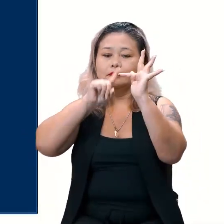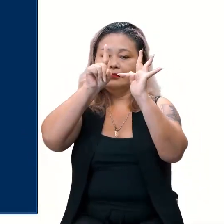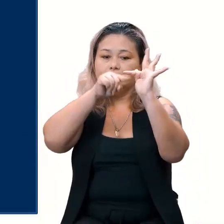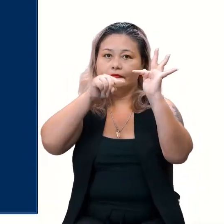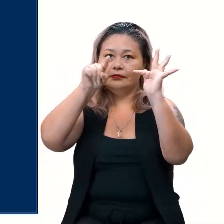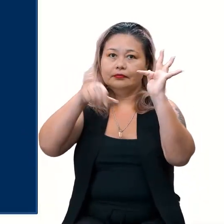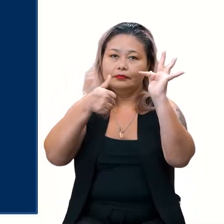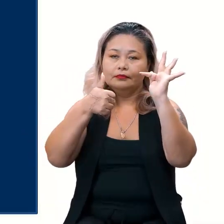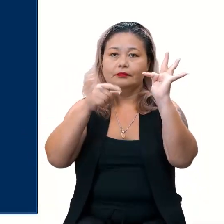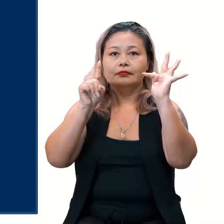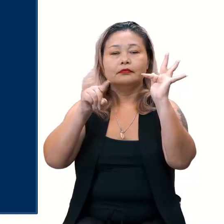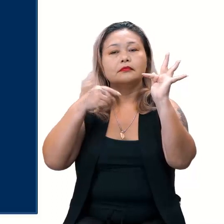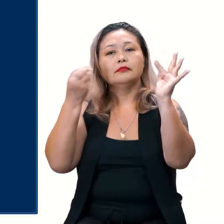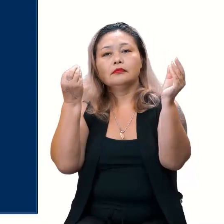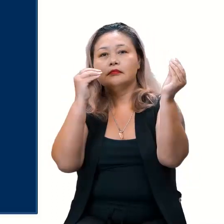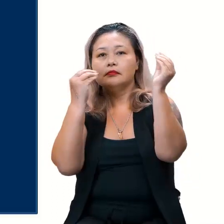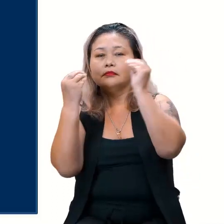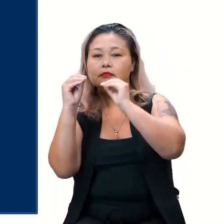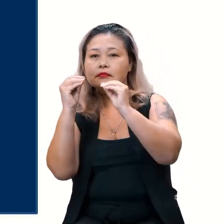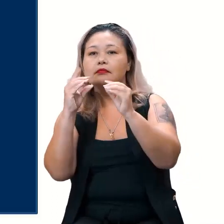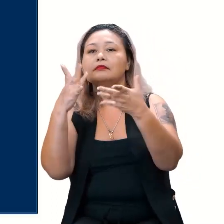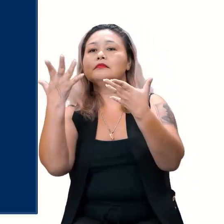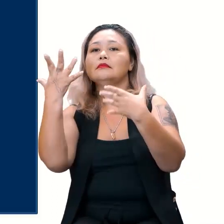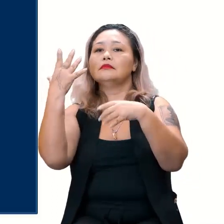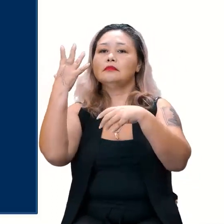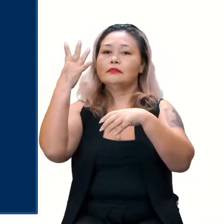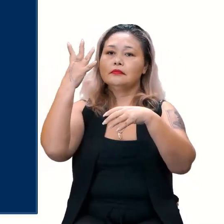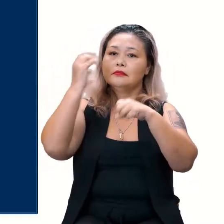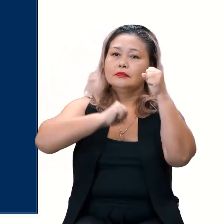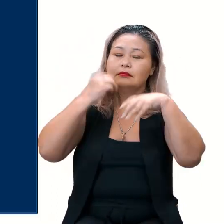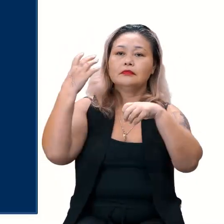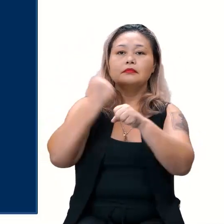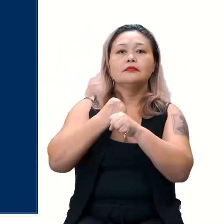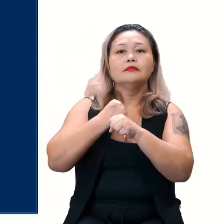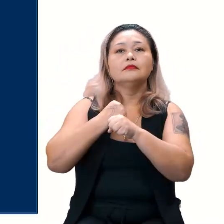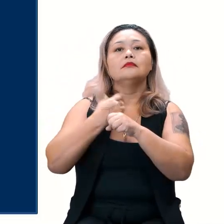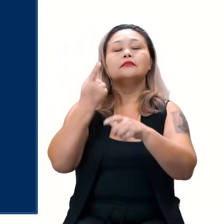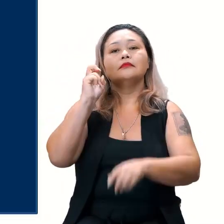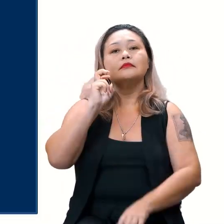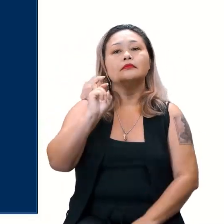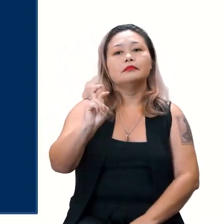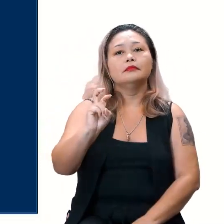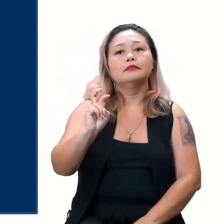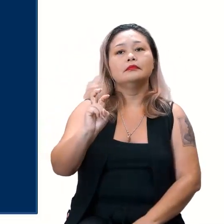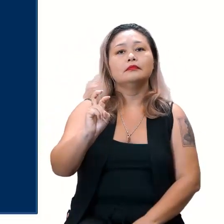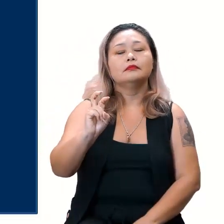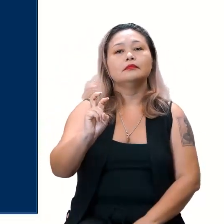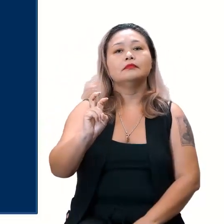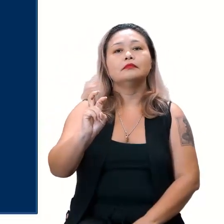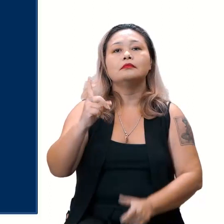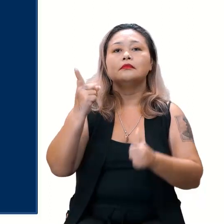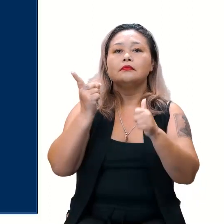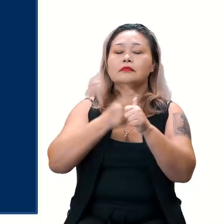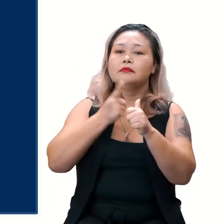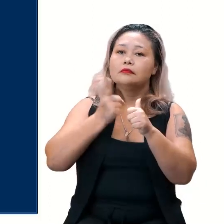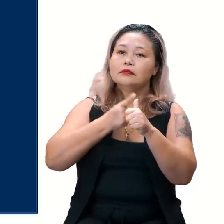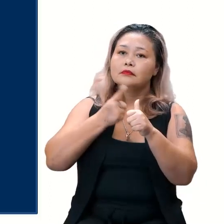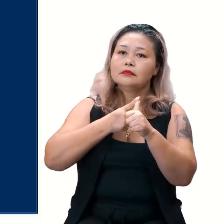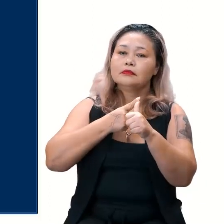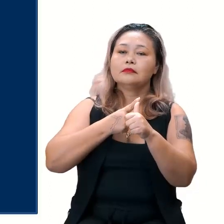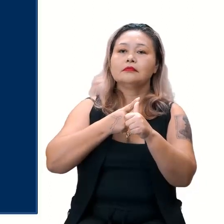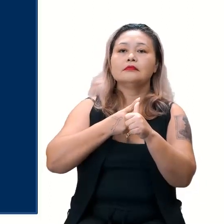que foi entrando na máquina de calcular, que nesse caso é o? 5. 5, né? Primeiro, a gente vai para